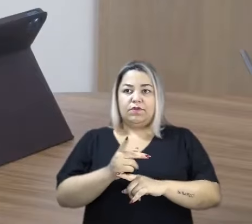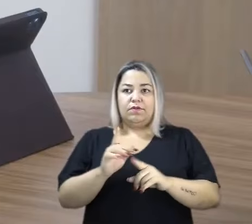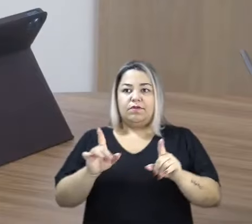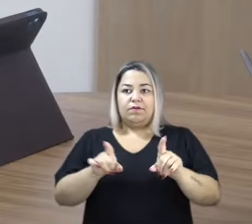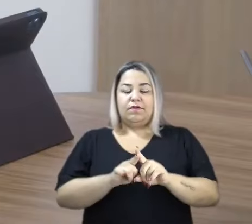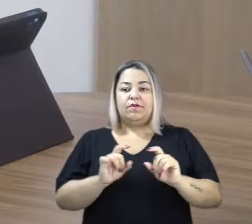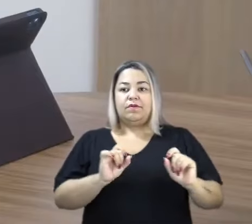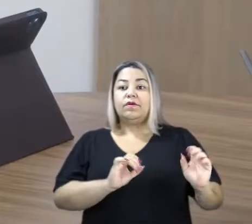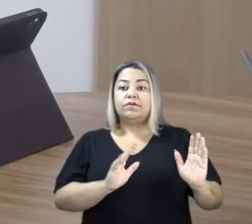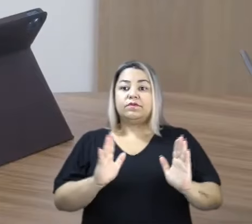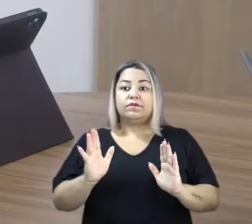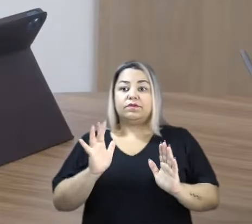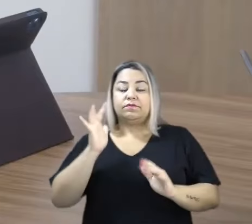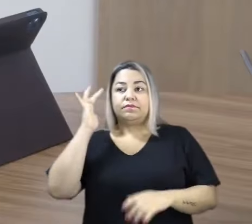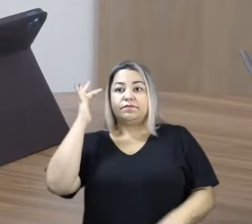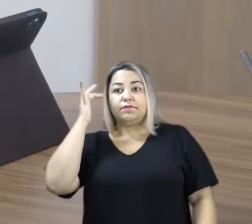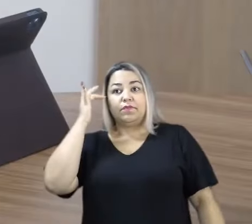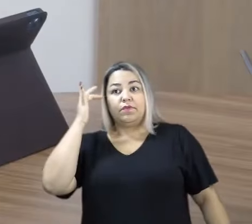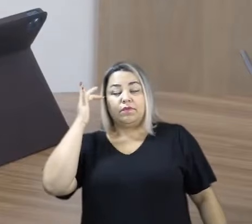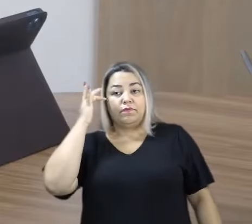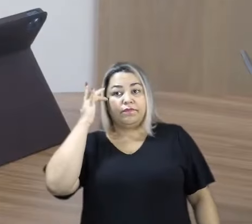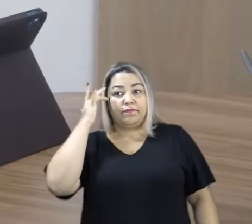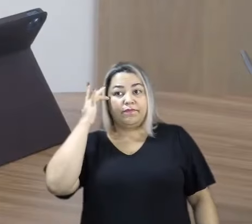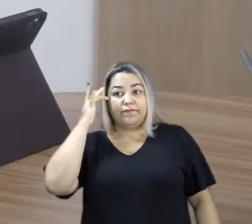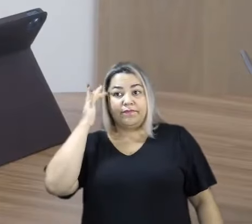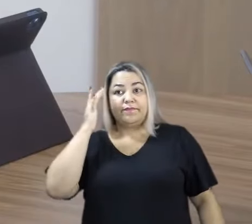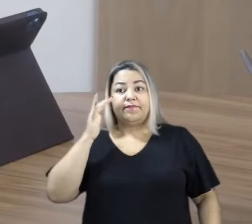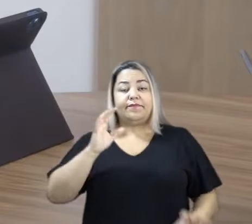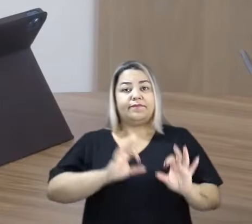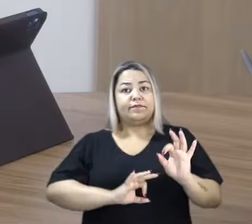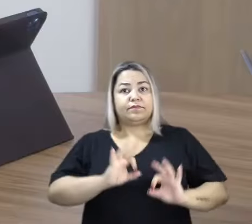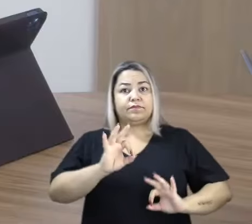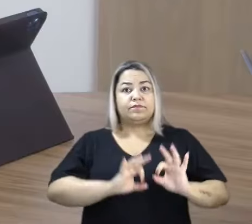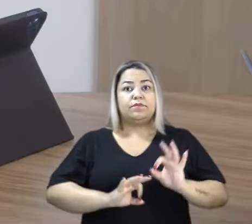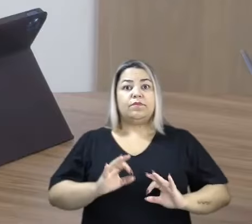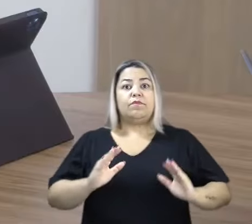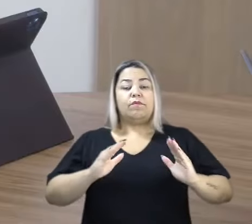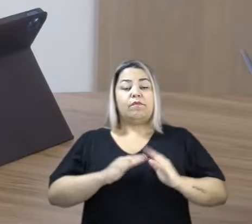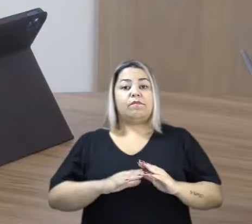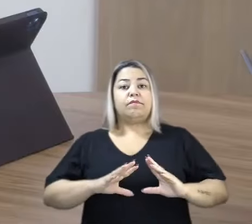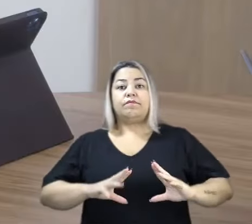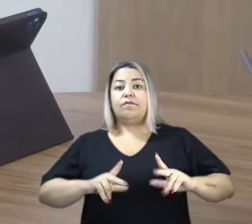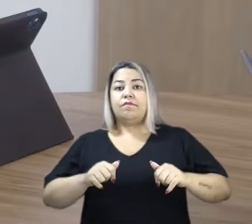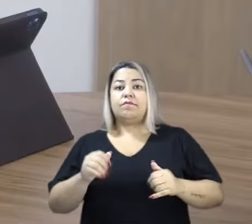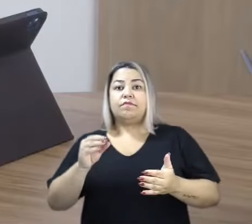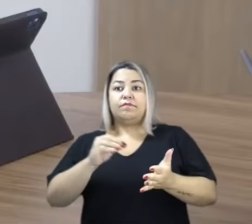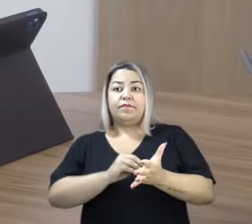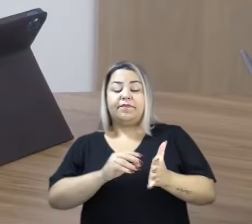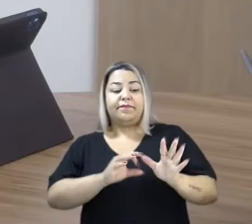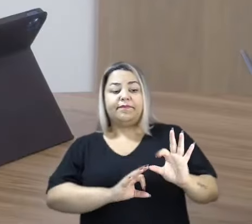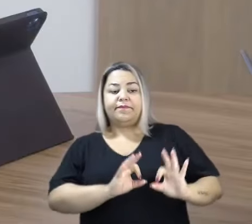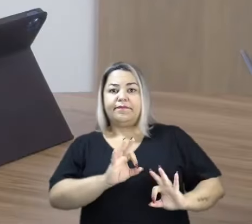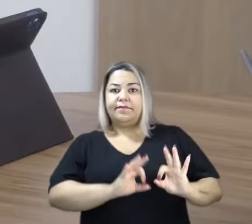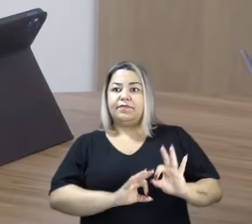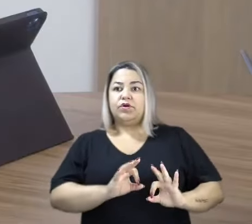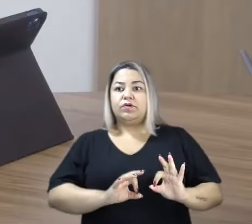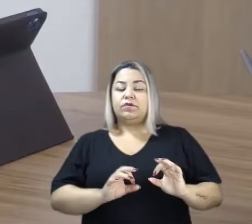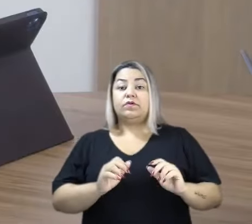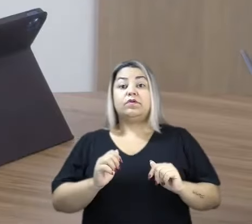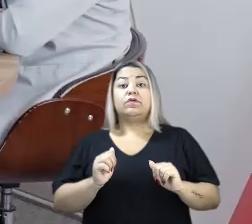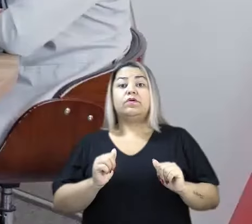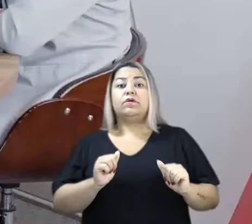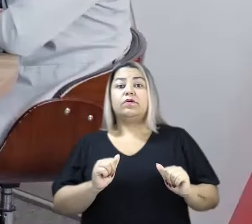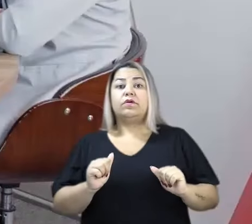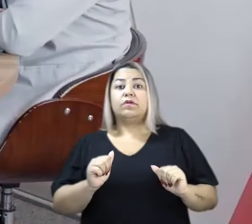Não é fácil você chegar, arrumar a casa, encontrar uma casa toda desorganizada e aí se reestruturar.